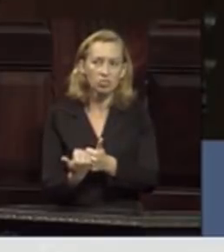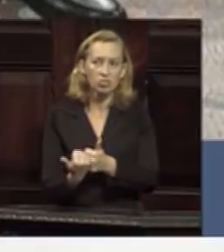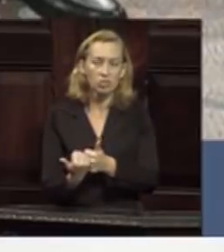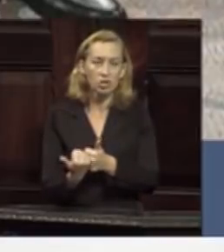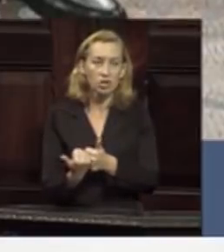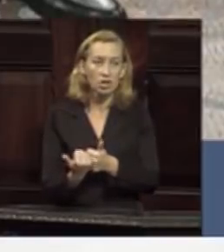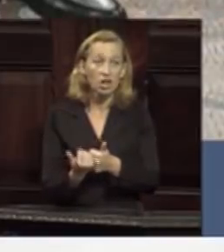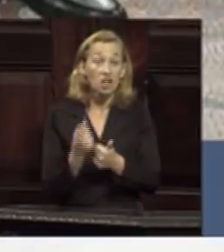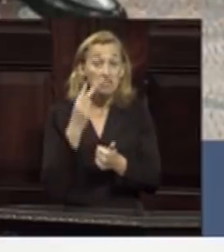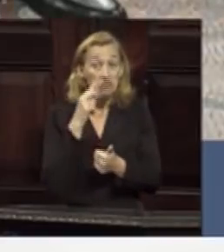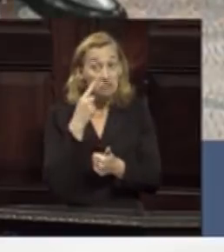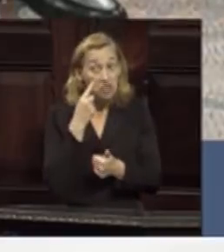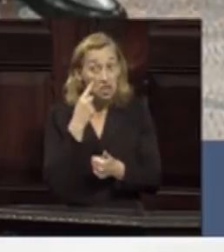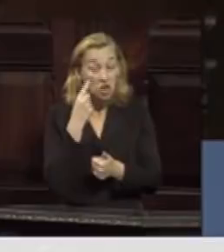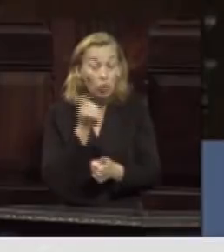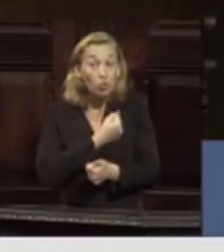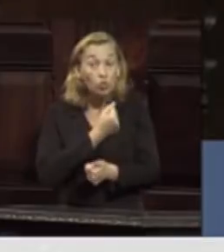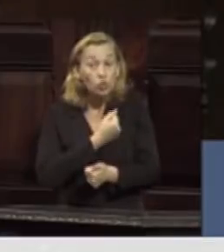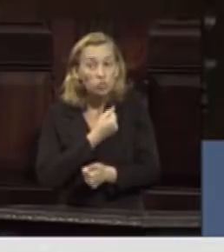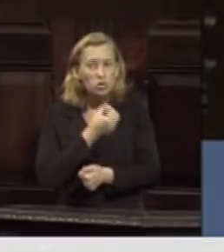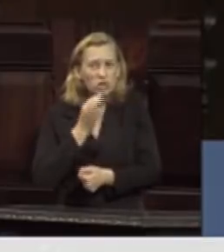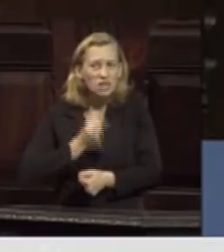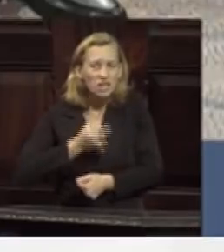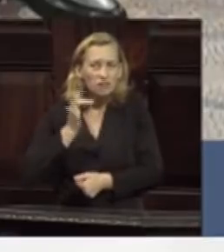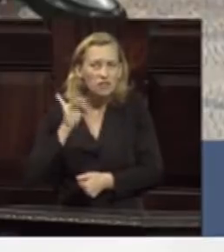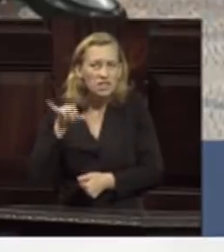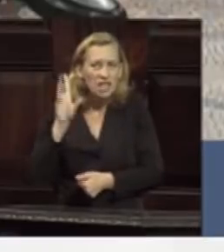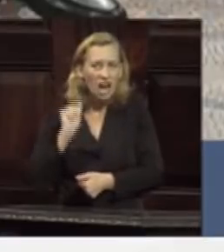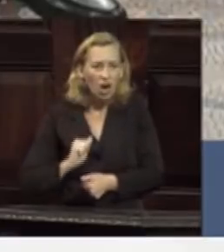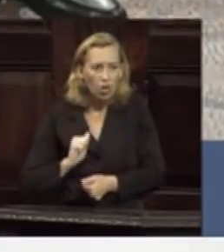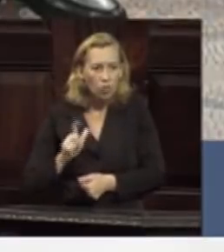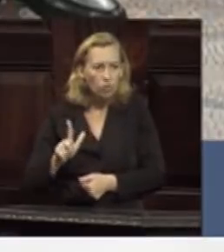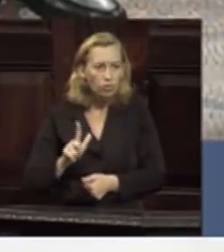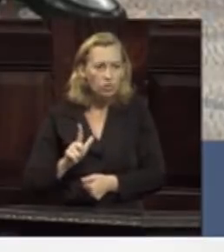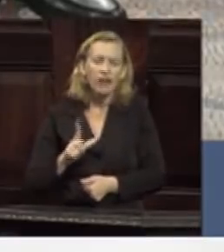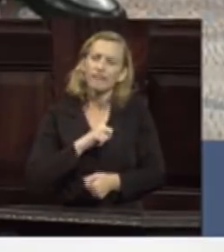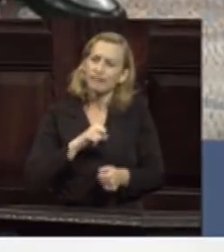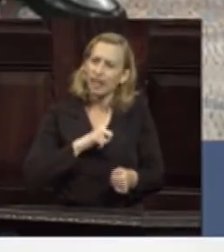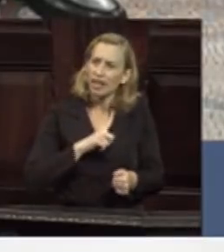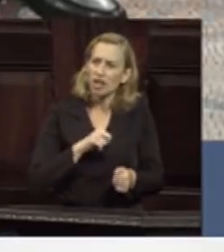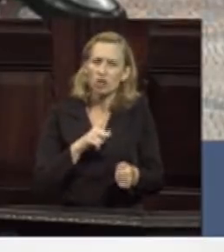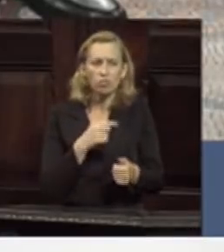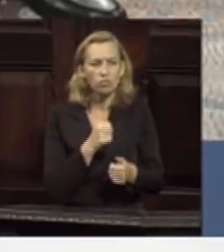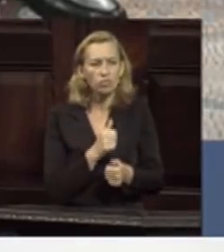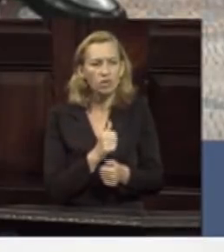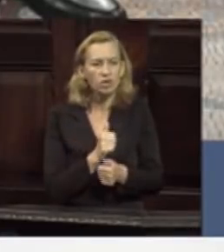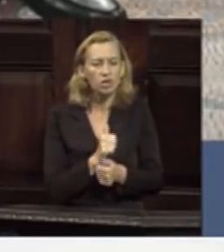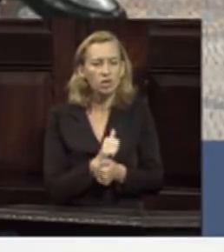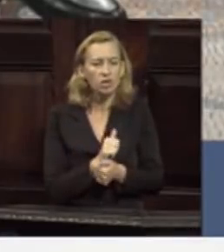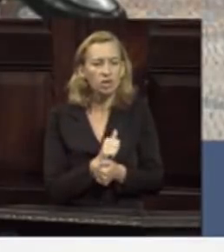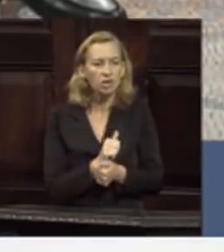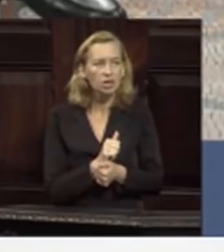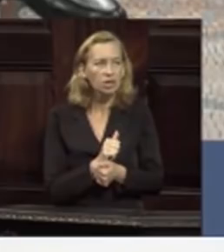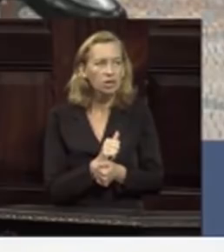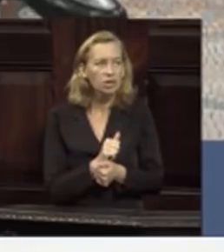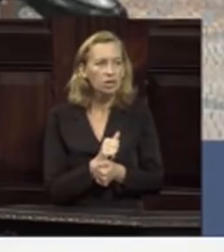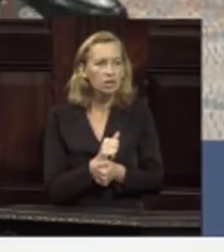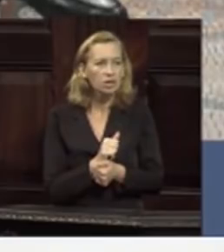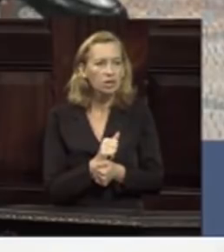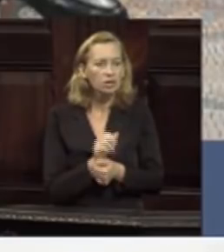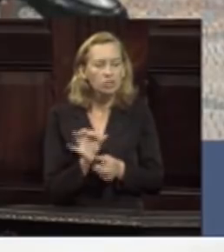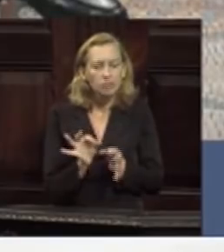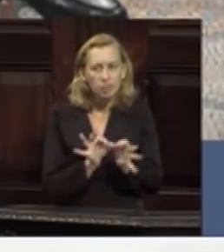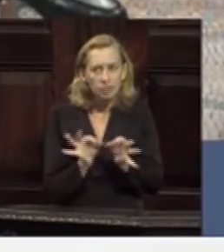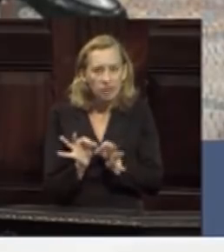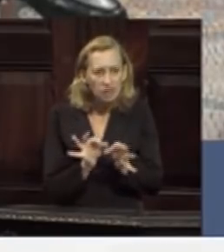a avaliação... Hoje existe uma estimativa. Existe uma avaliação de vários profissionais, vários técnicos. Fala mais perto do